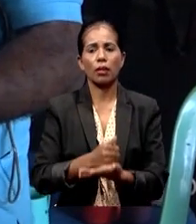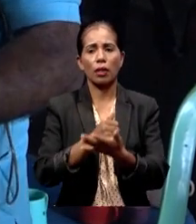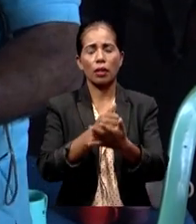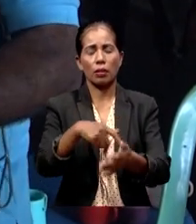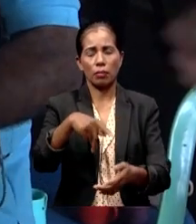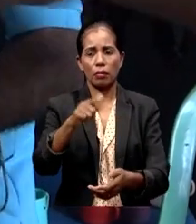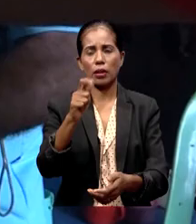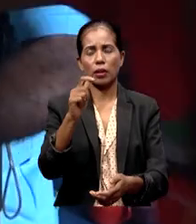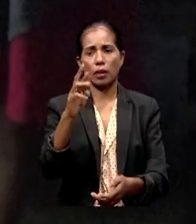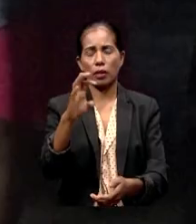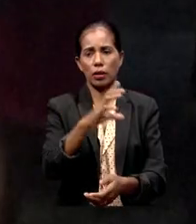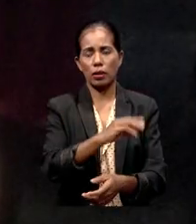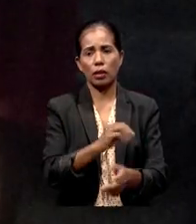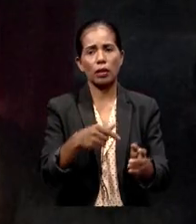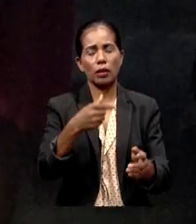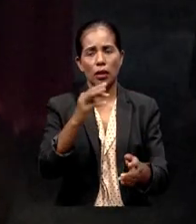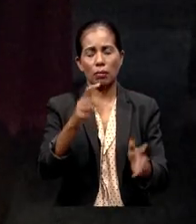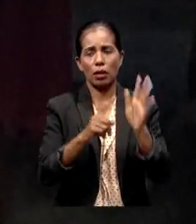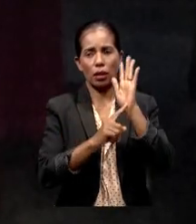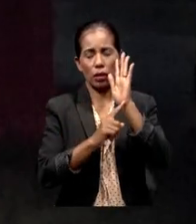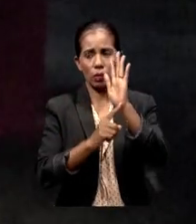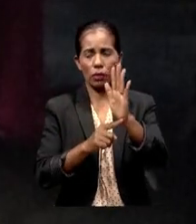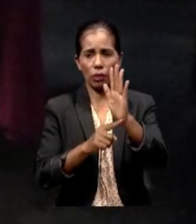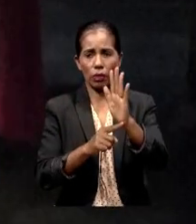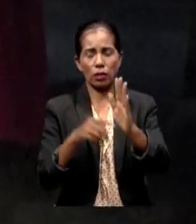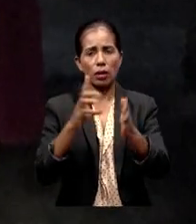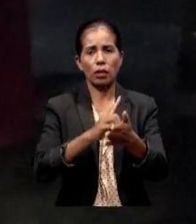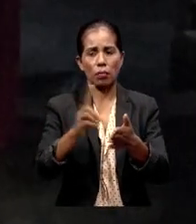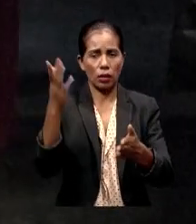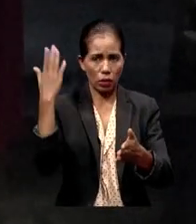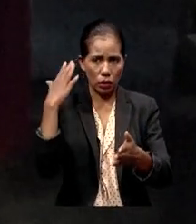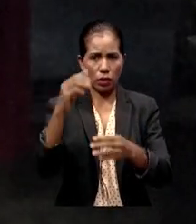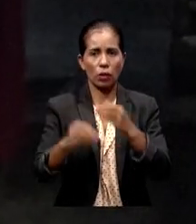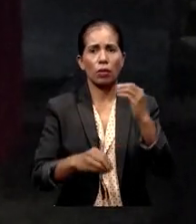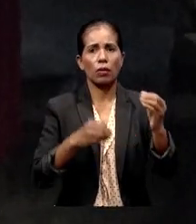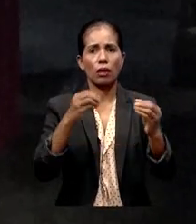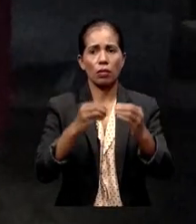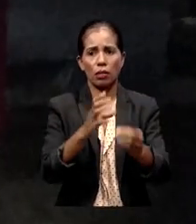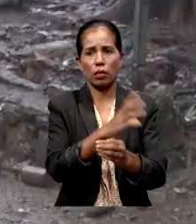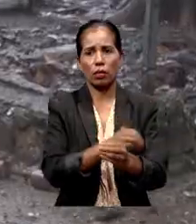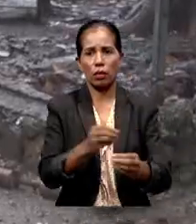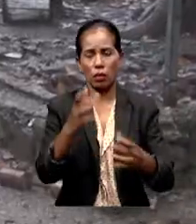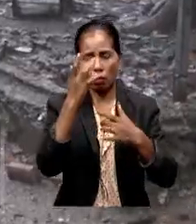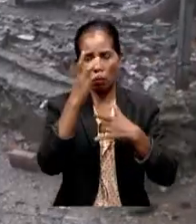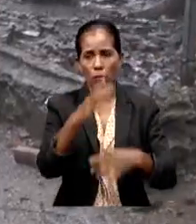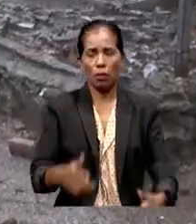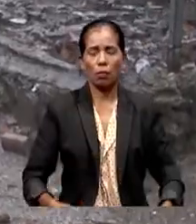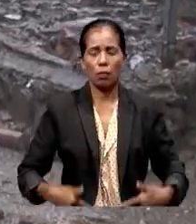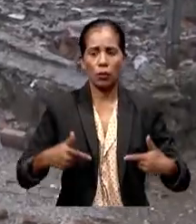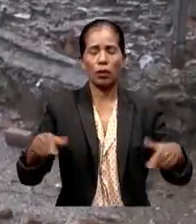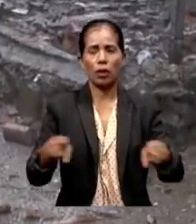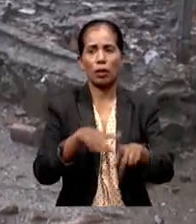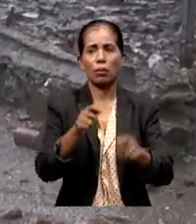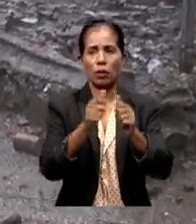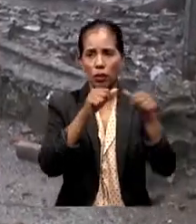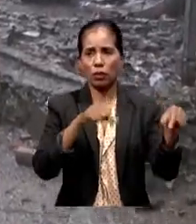Patricia Hetan hafen jemen publica pacote semanário e a semana kotuk konaba nia kondisong moris hanesan EMA deficiência no